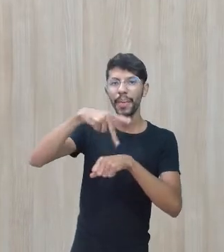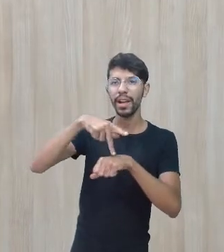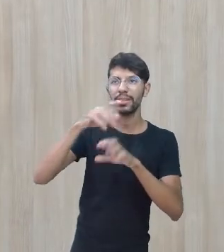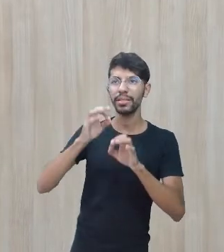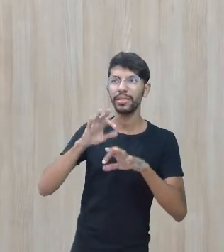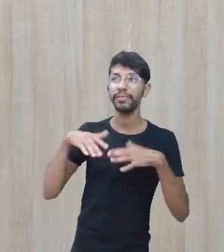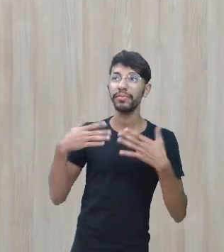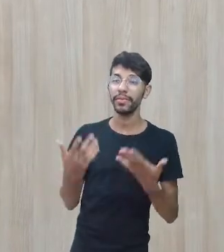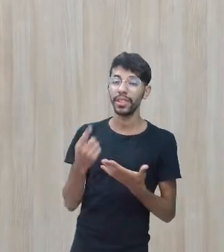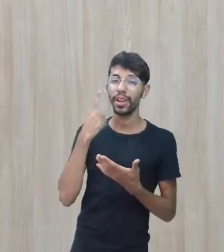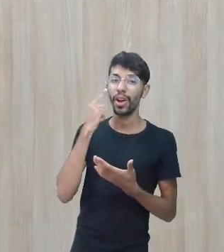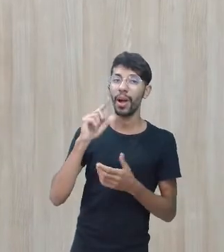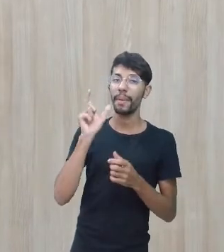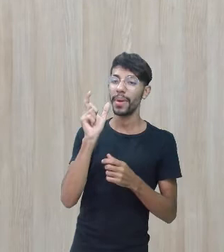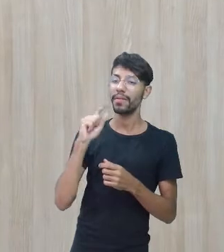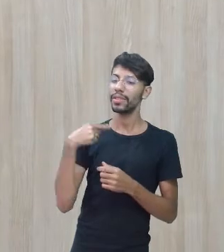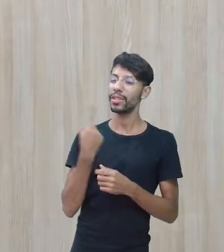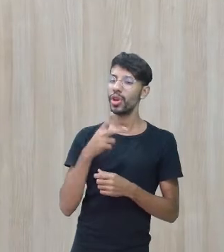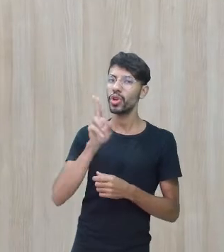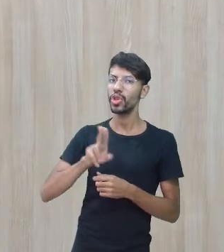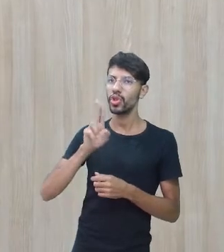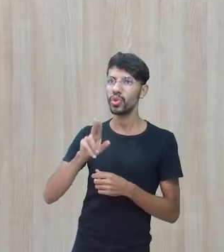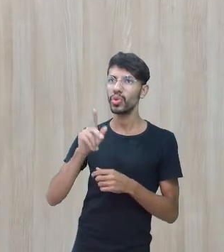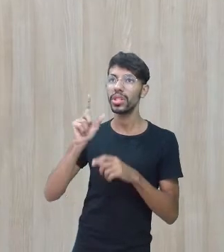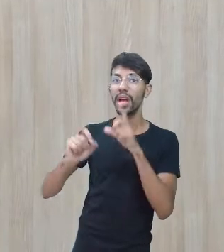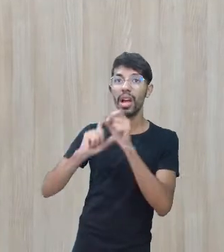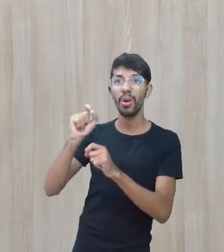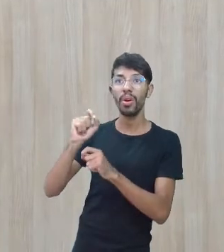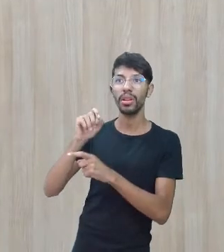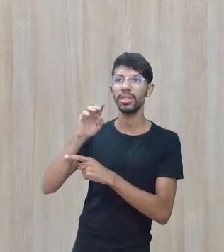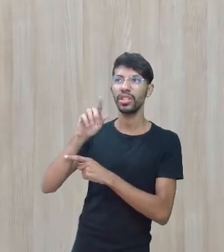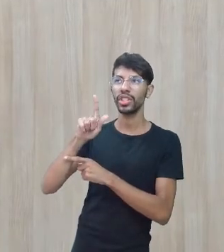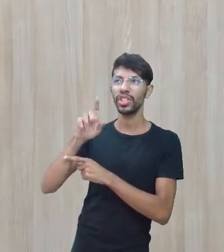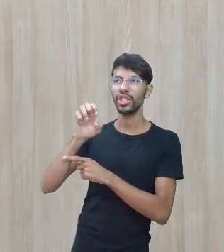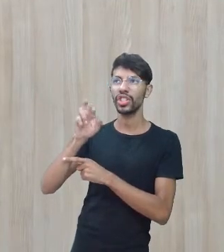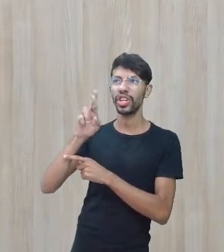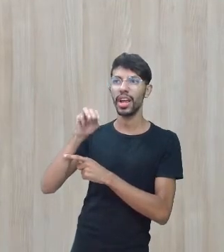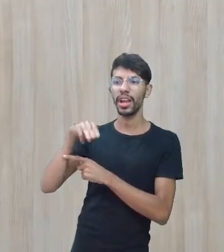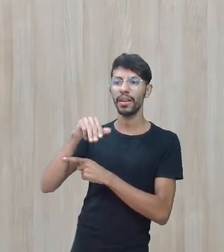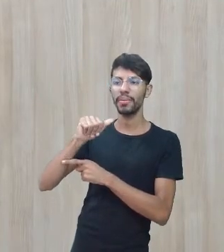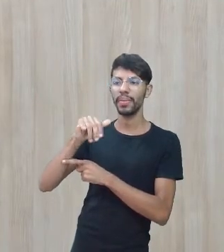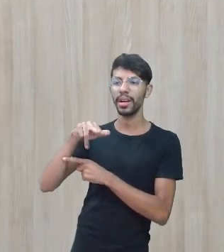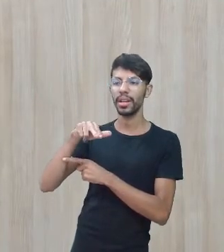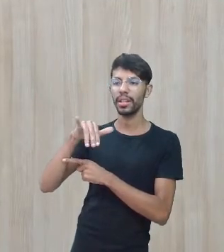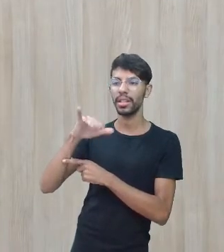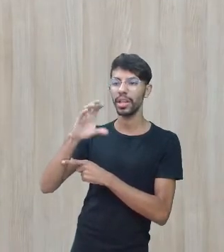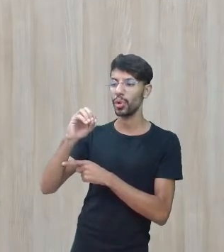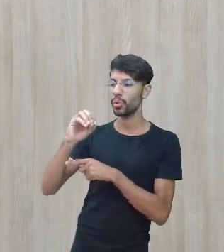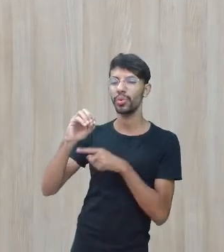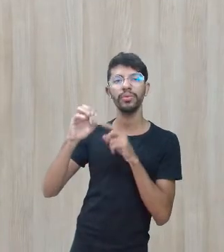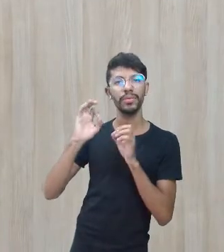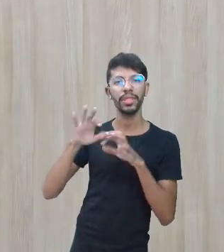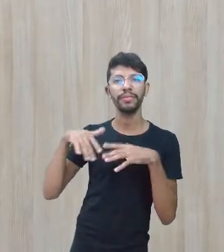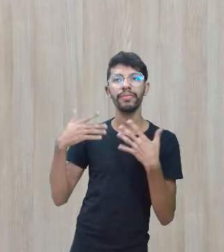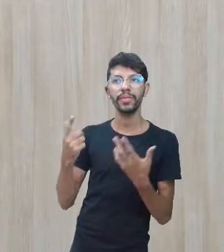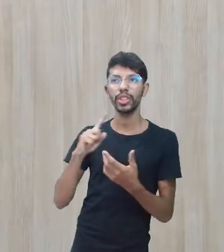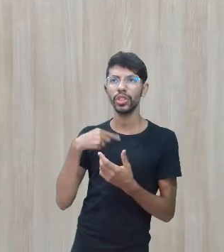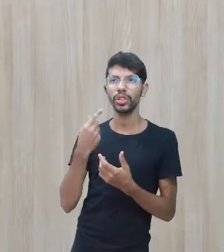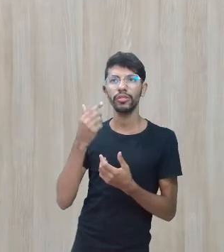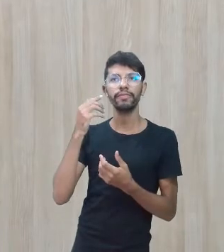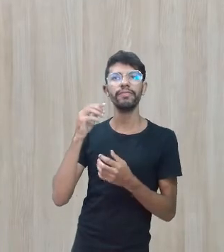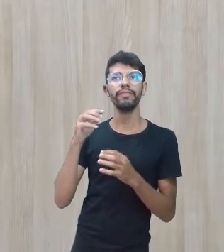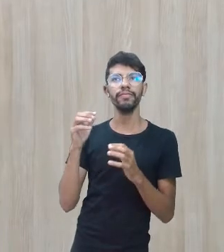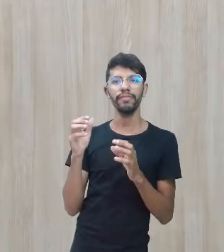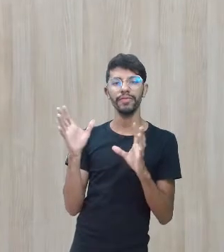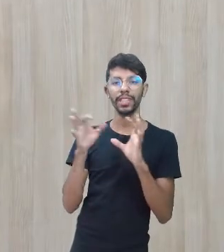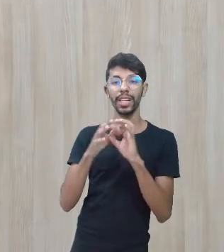costuma utilizar e que os romanos utilizavam para esses povos eram germânicos, bárbaros, entendiam como os bárbaros, mas, né, nós inserimos aí no conjunto